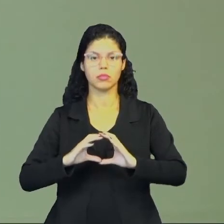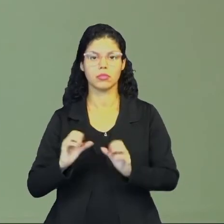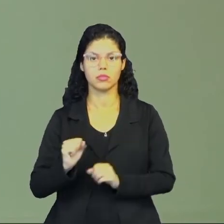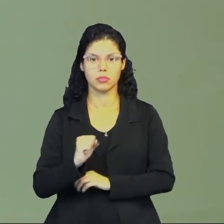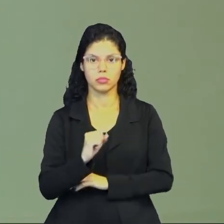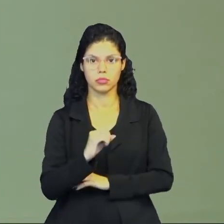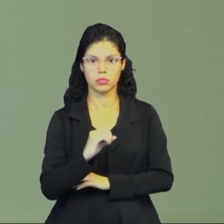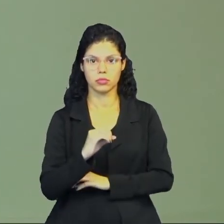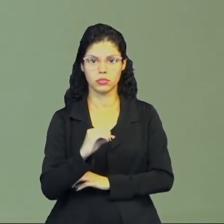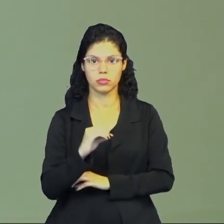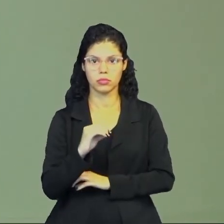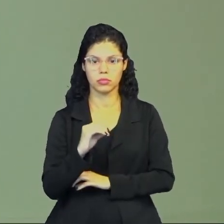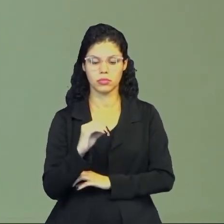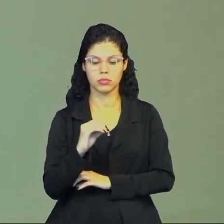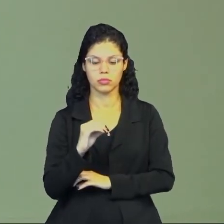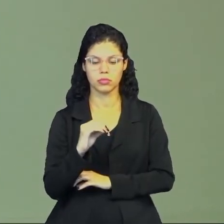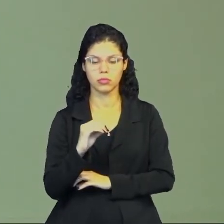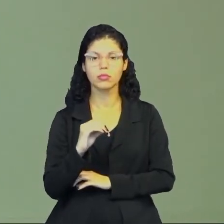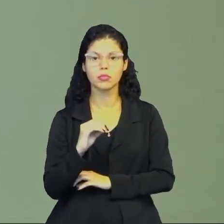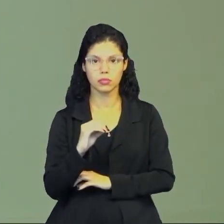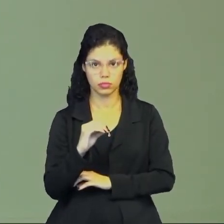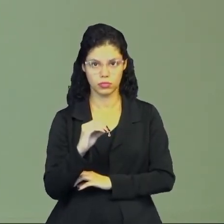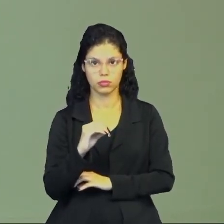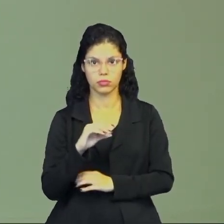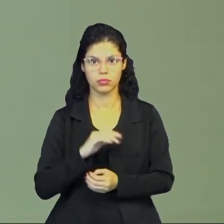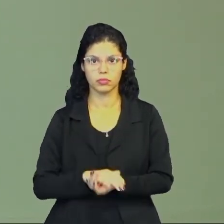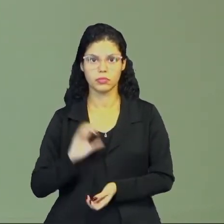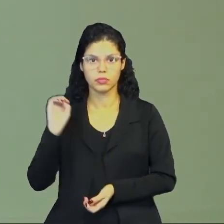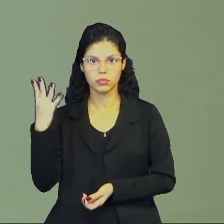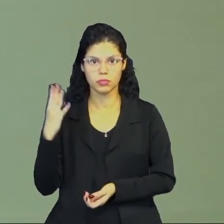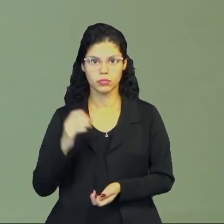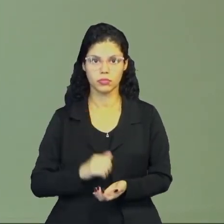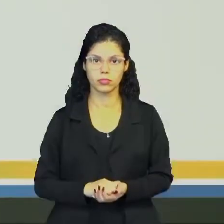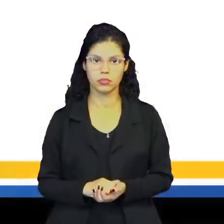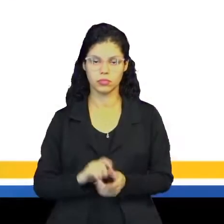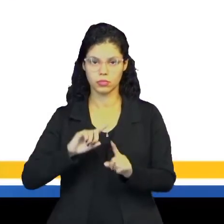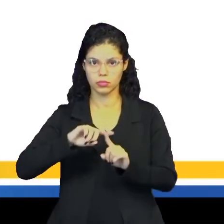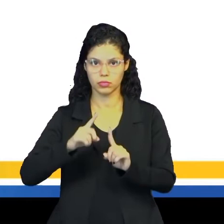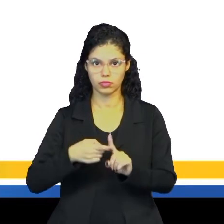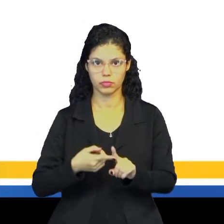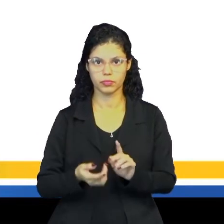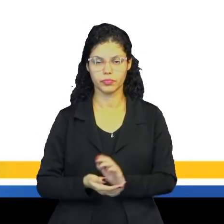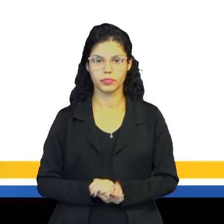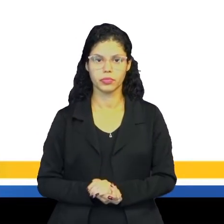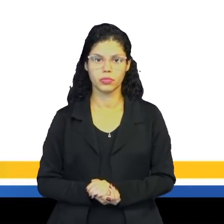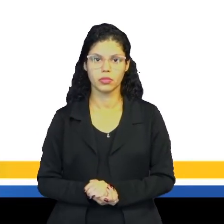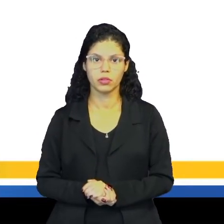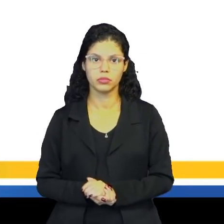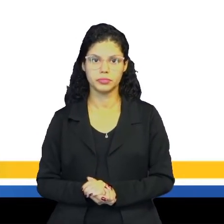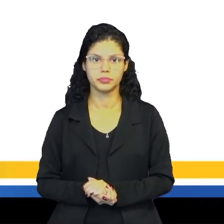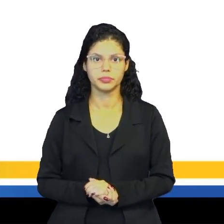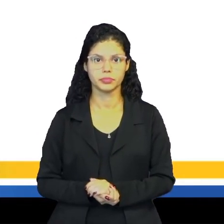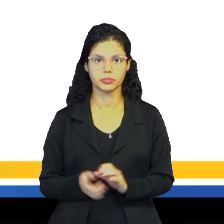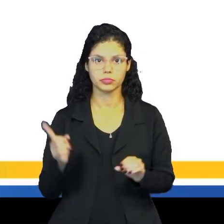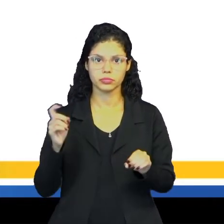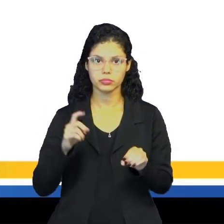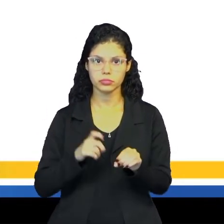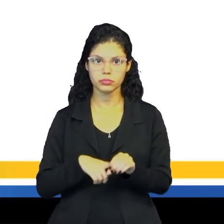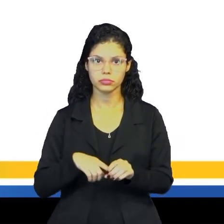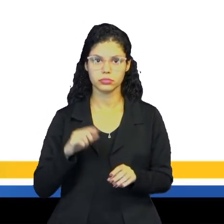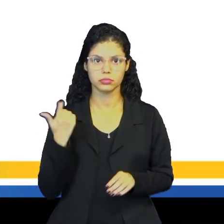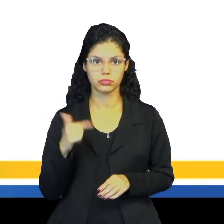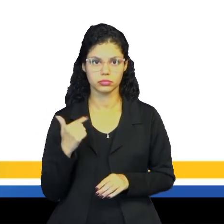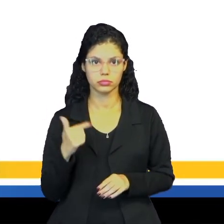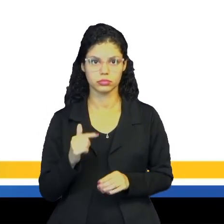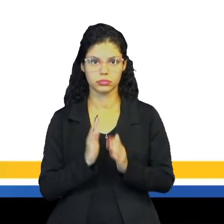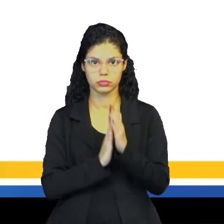se implantar nessa parede do útero. Então ocorre a chamada gravidez. Quando a fecundação não ocorre,